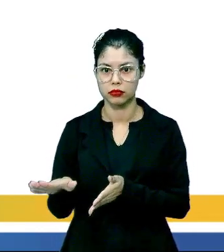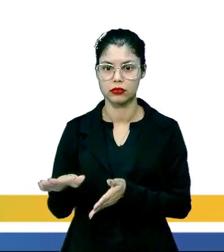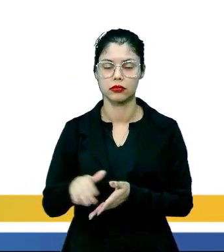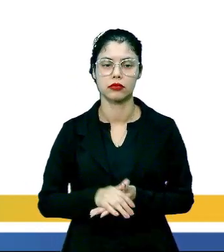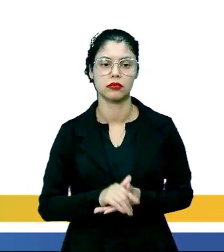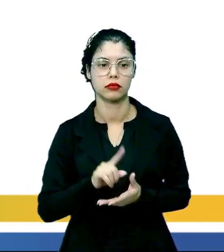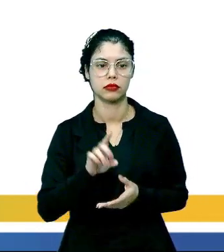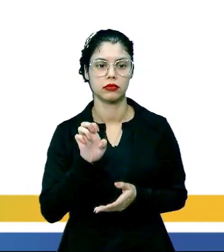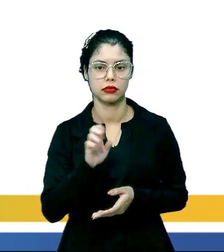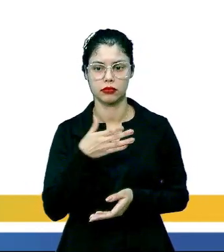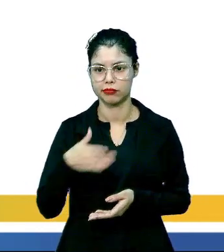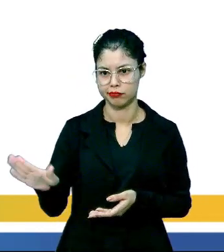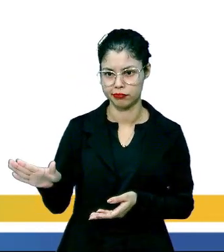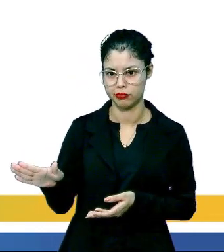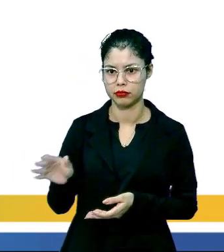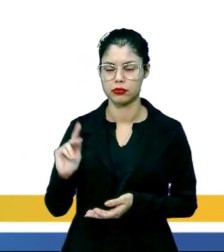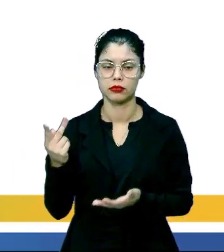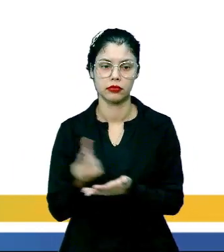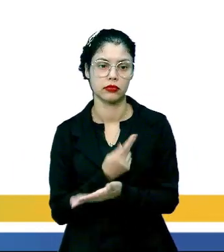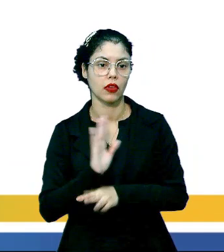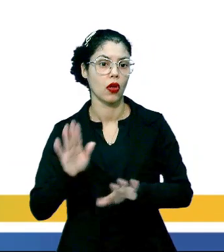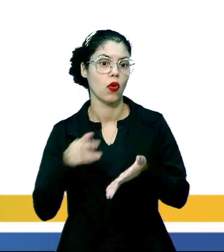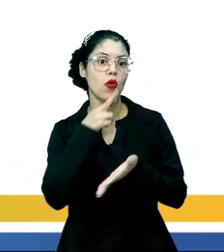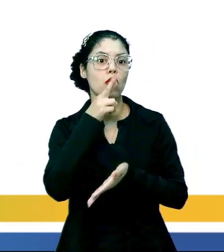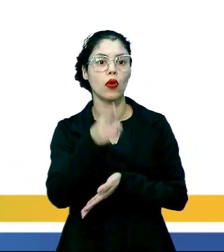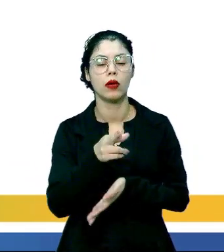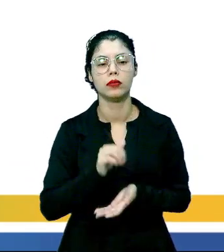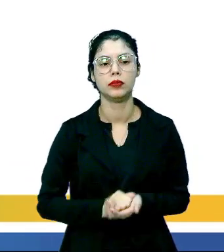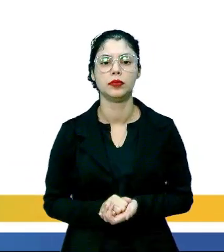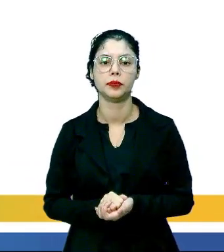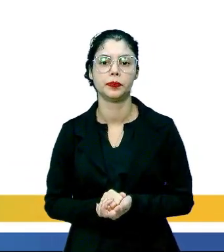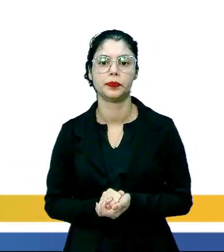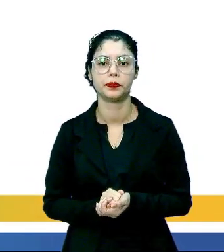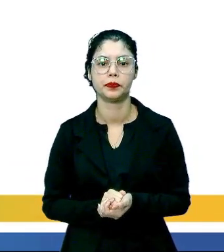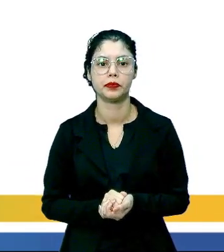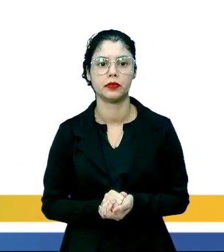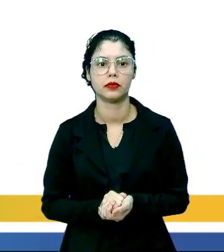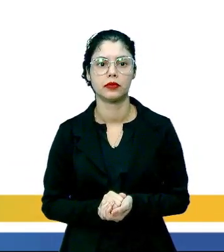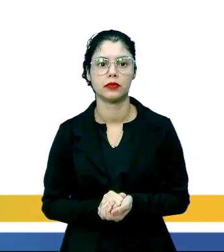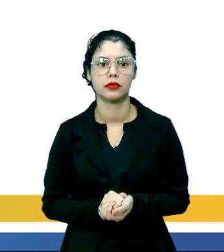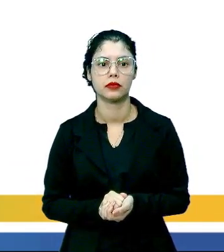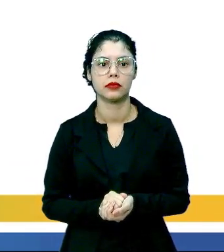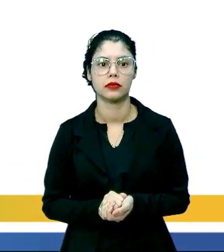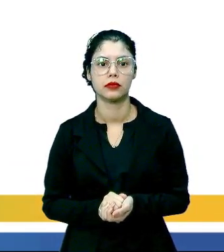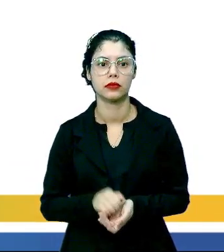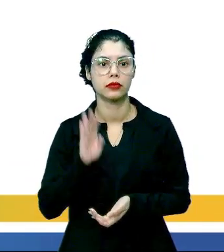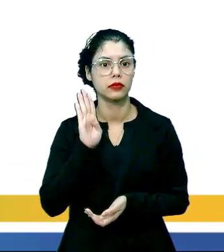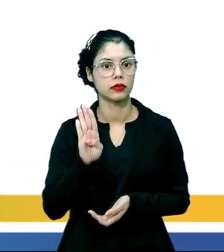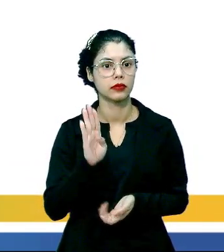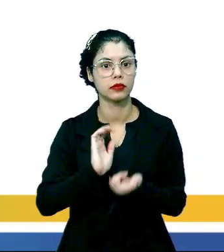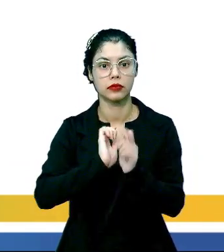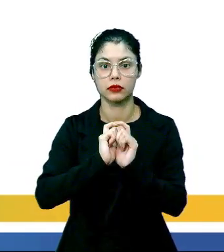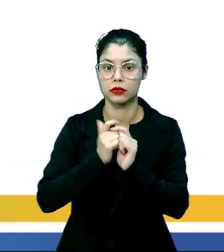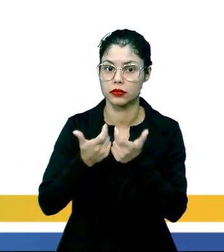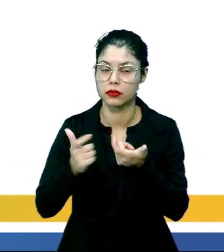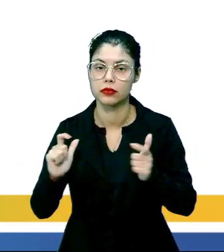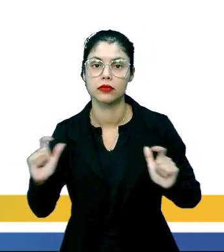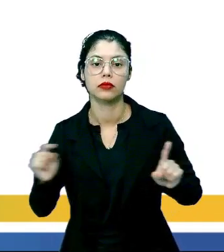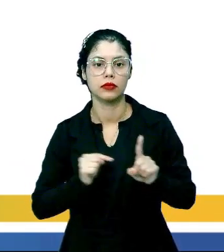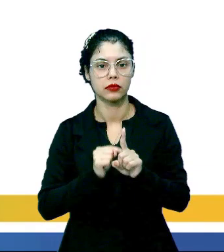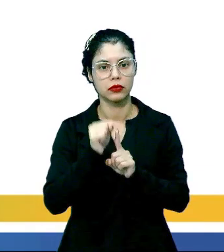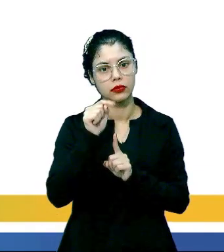a alternativa E, né? Então, qual seria a resposta correta? A alternativa correta é o B, né,